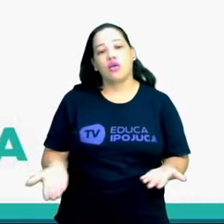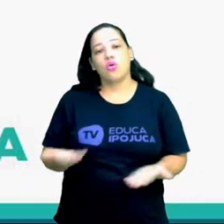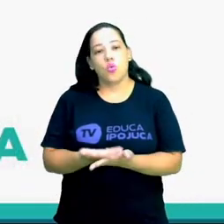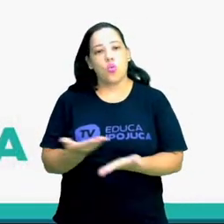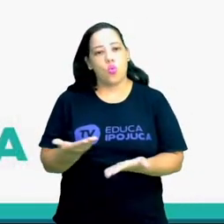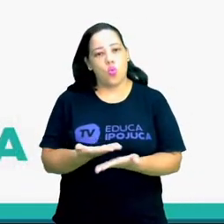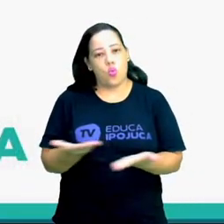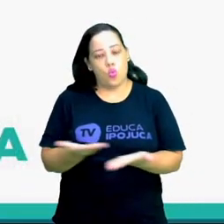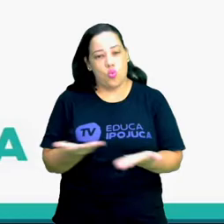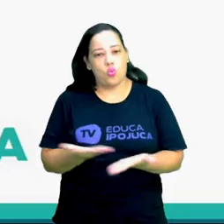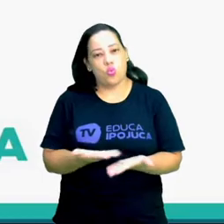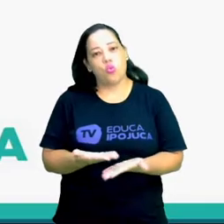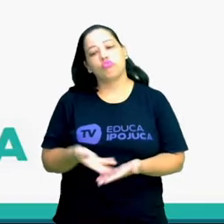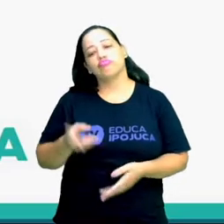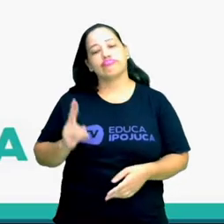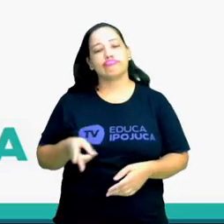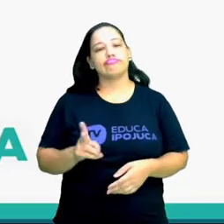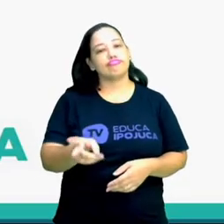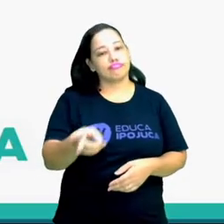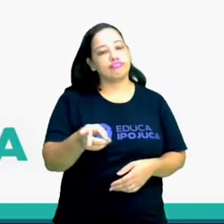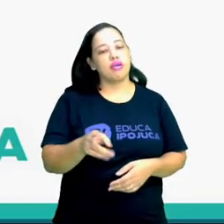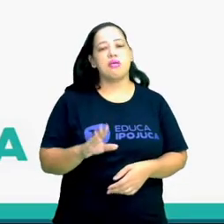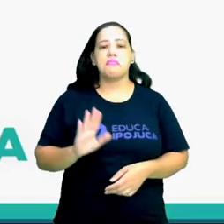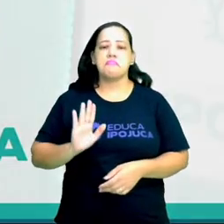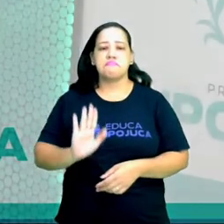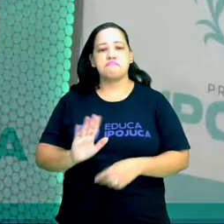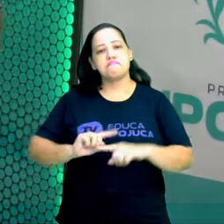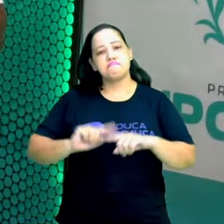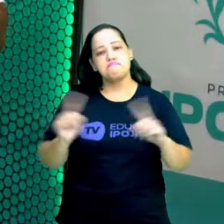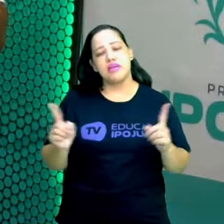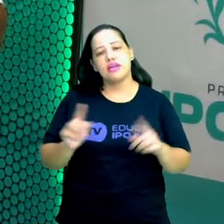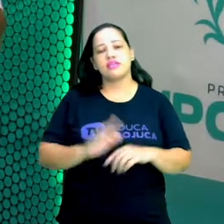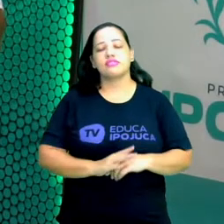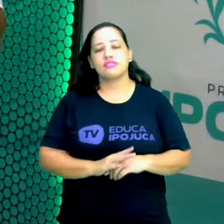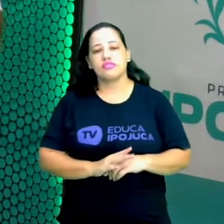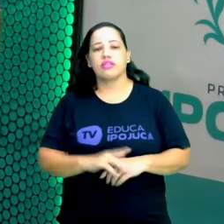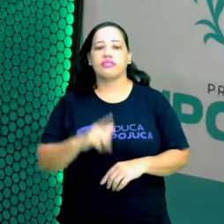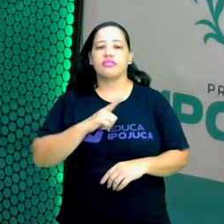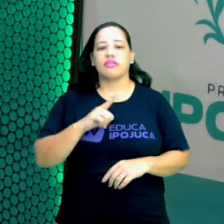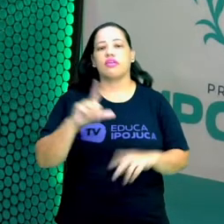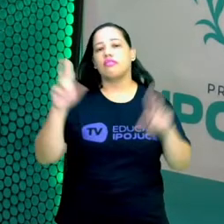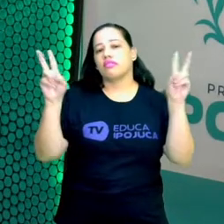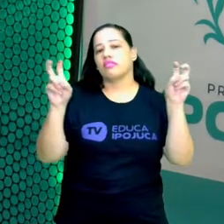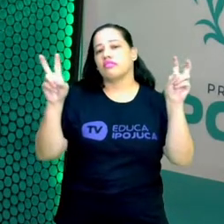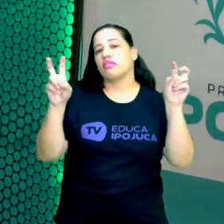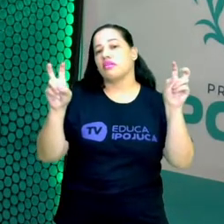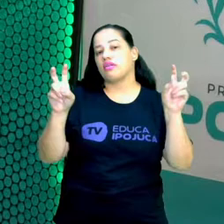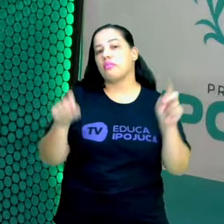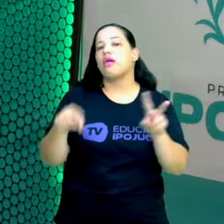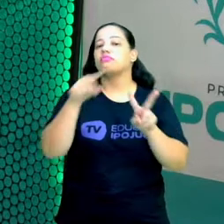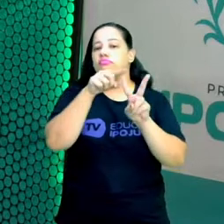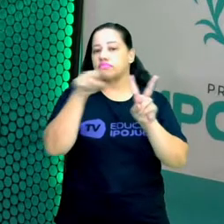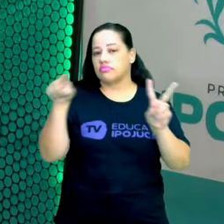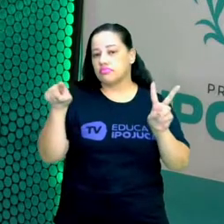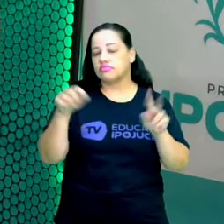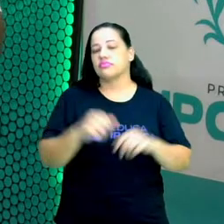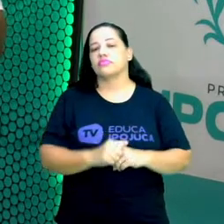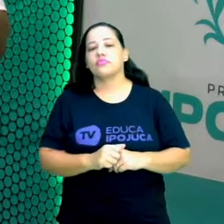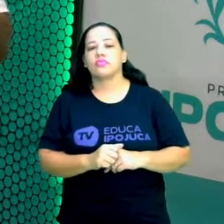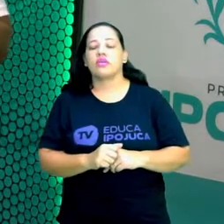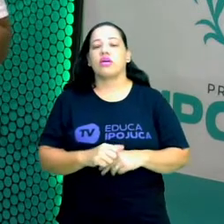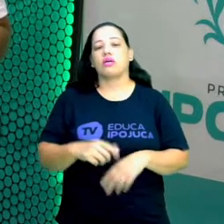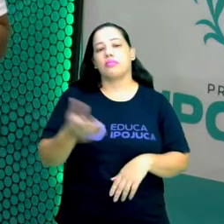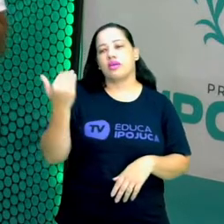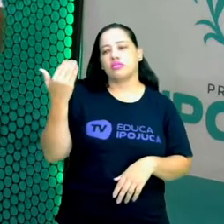é continuação, mas abordaremos a radiciação, ok? Falamos na